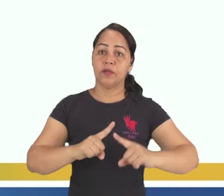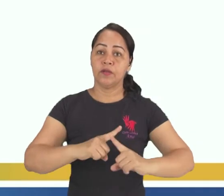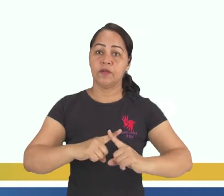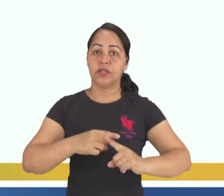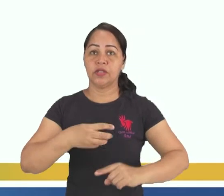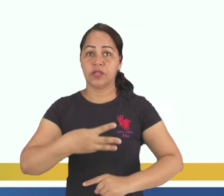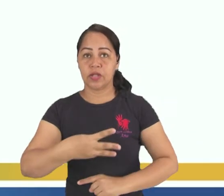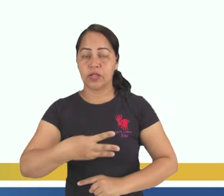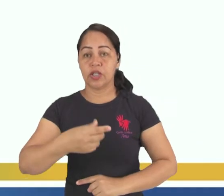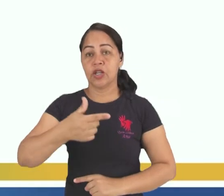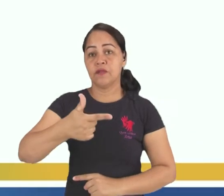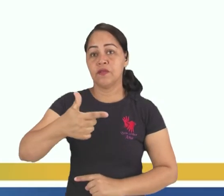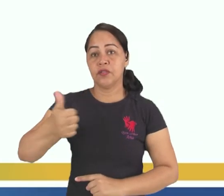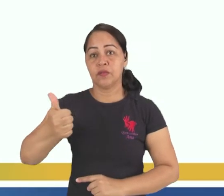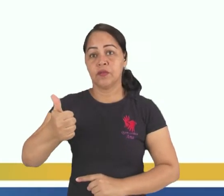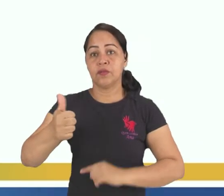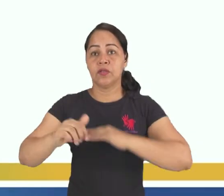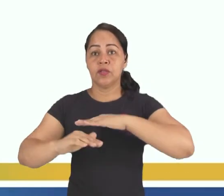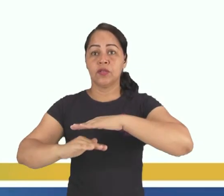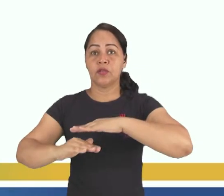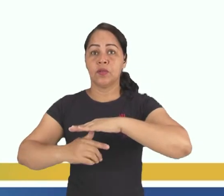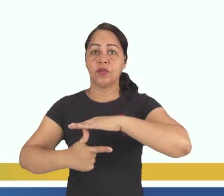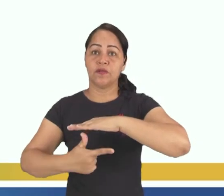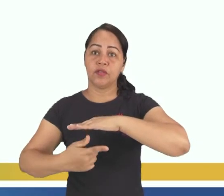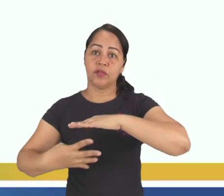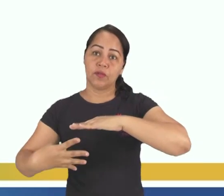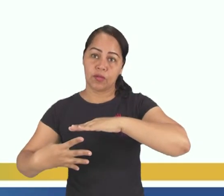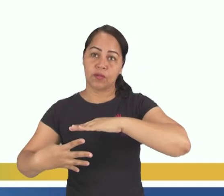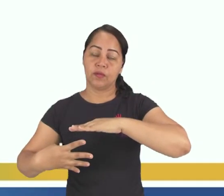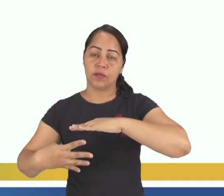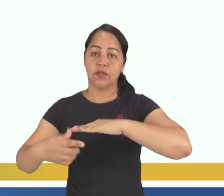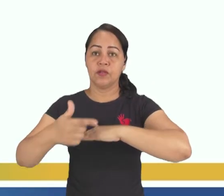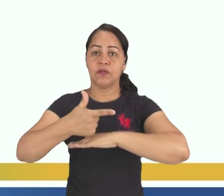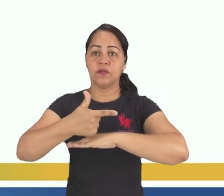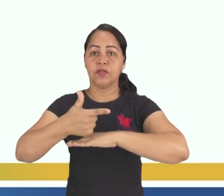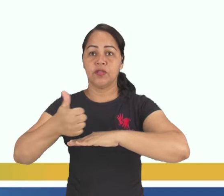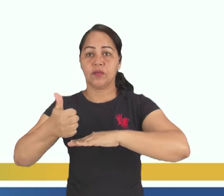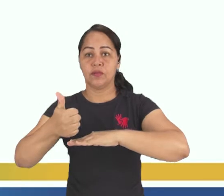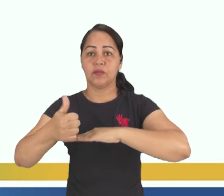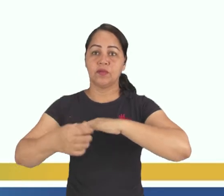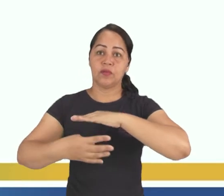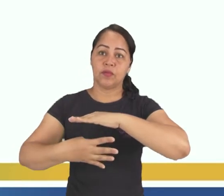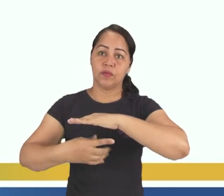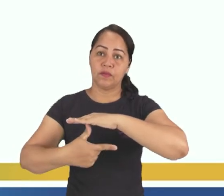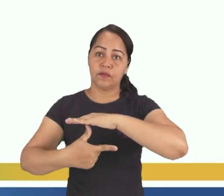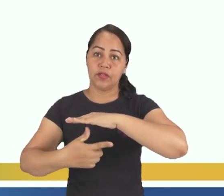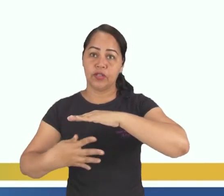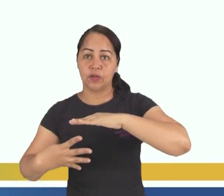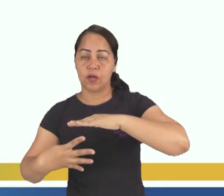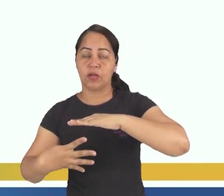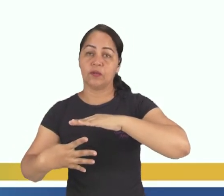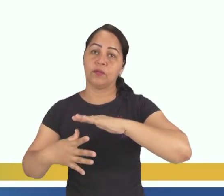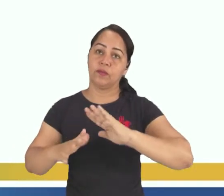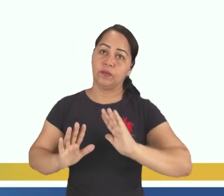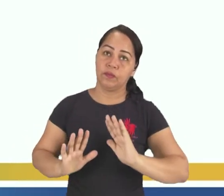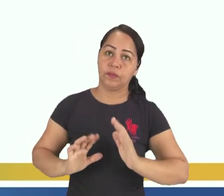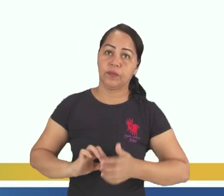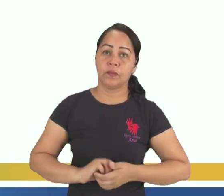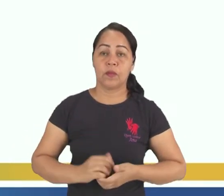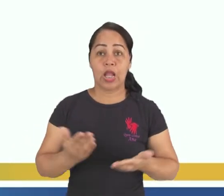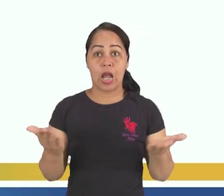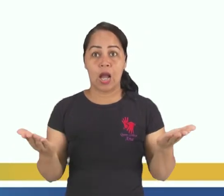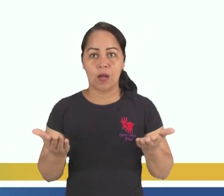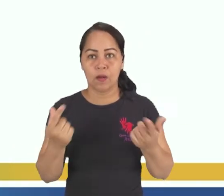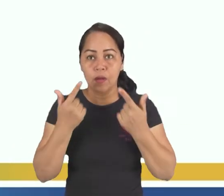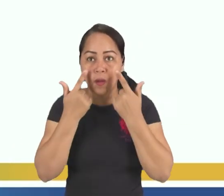dá 21 sobre 24. Então, a fração da equipe B seria 21 sobre 24. Agora